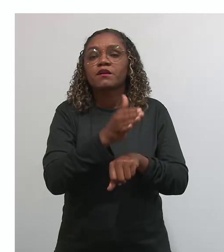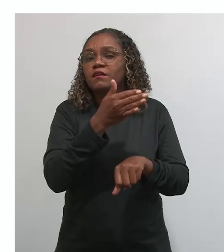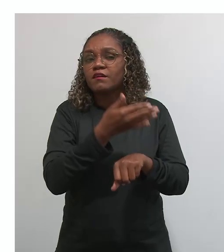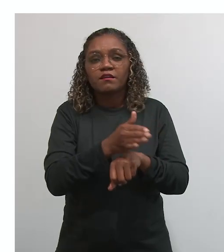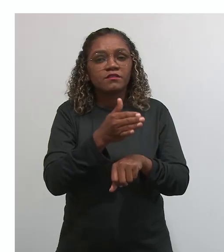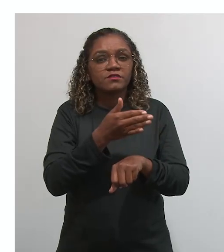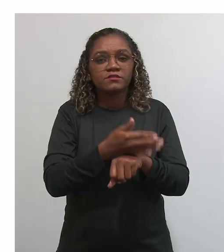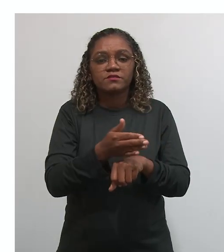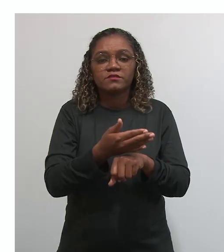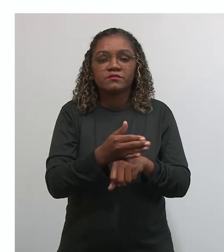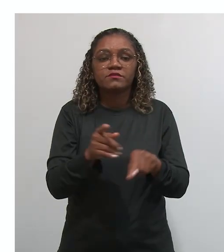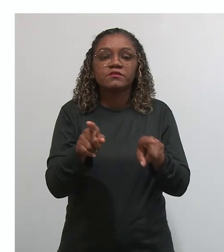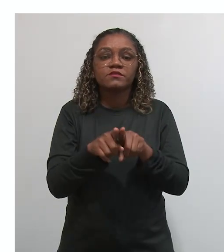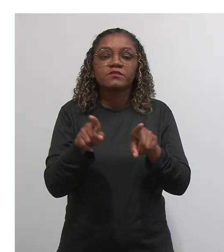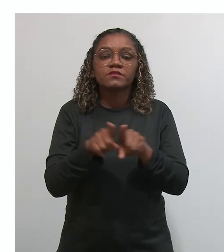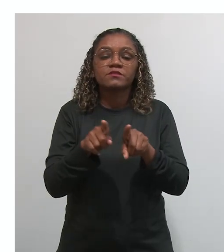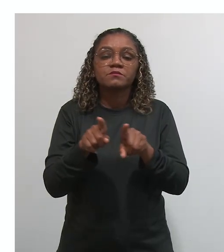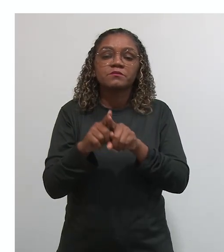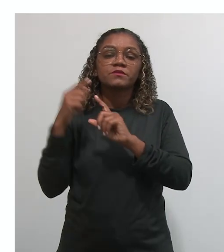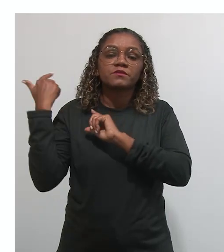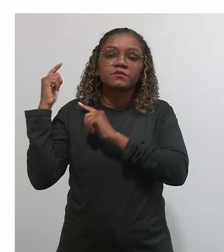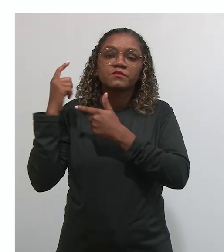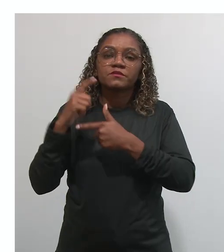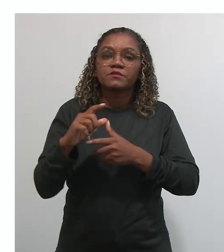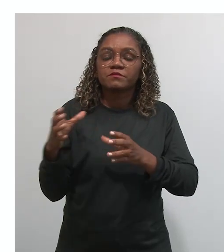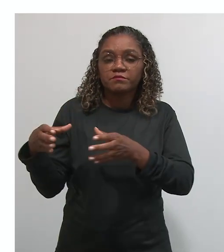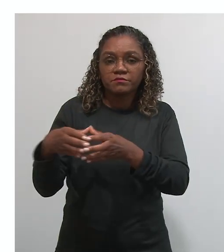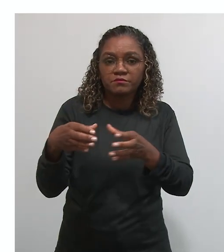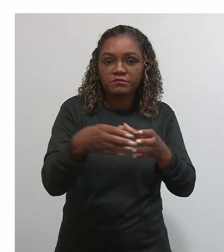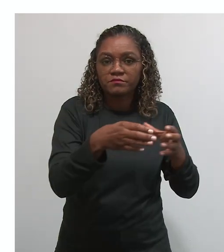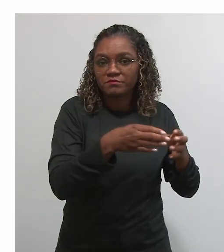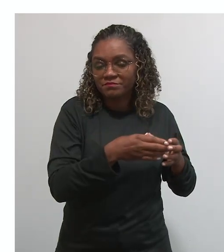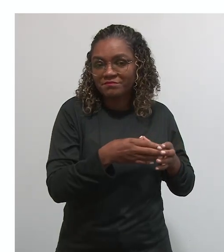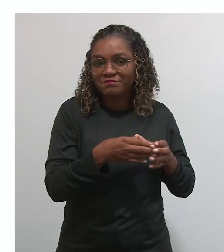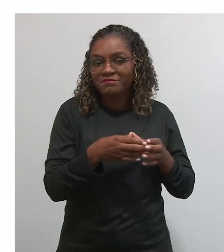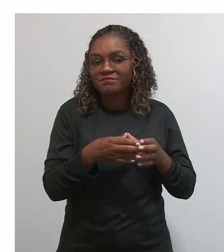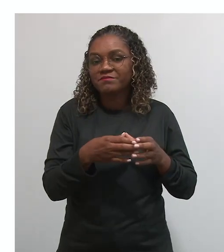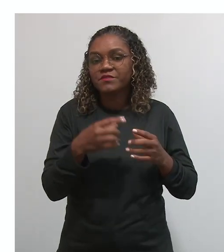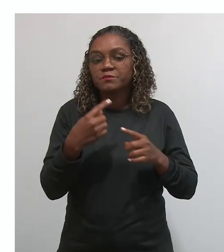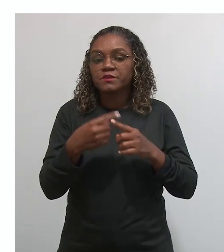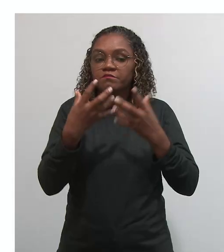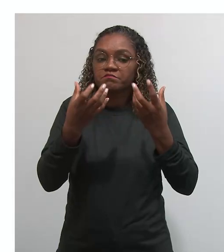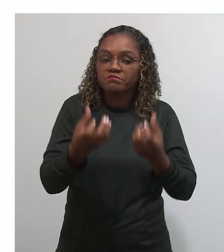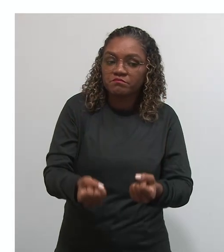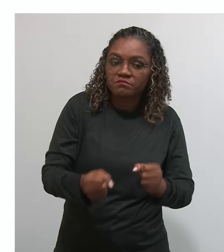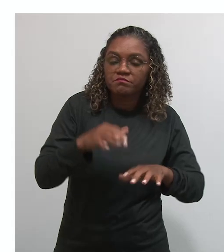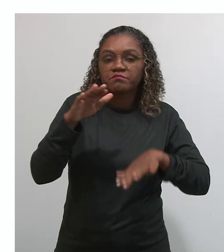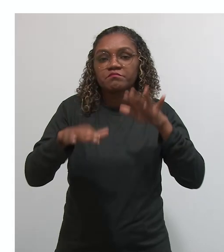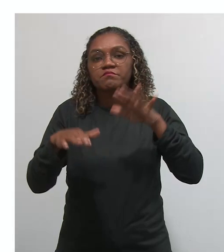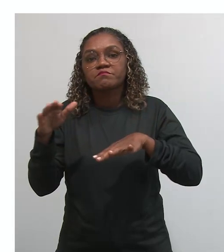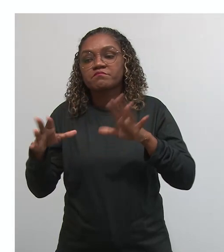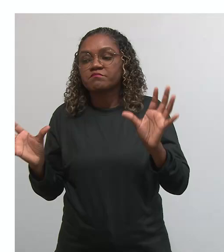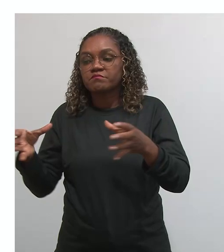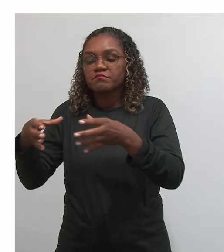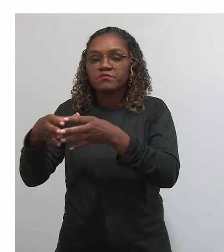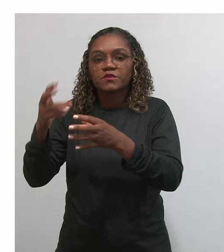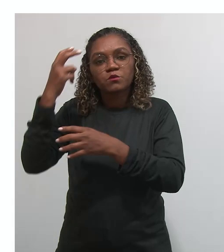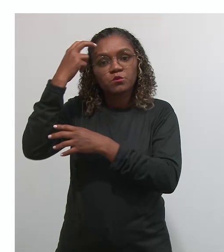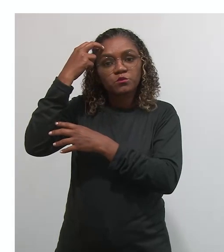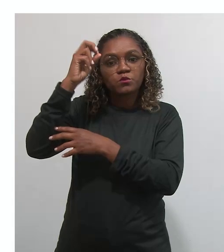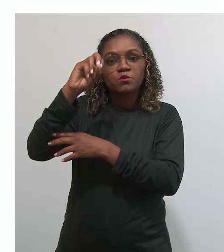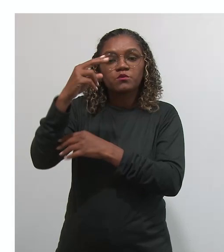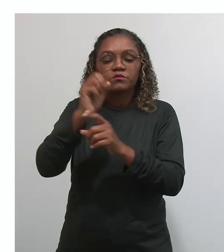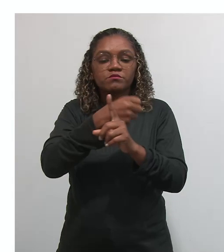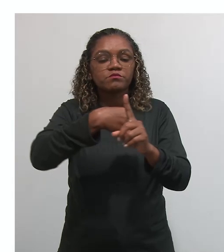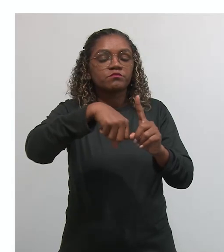prático, e crenças que são coletivas, que geralmente são aceitas dentro de uma determinada cultura